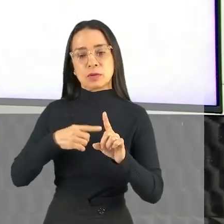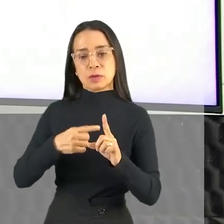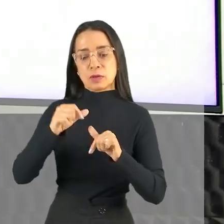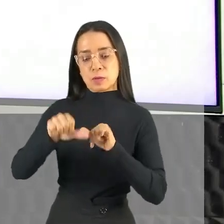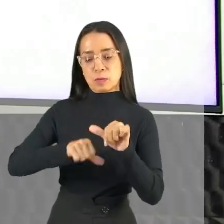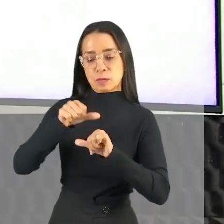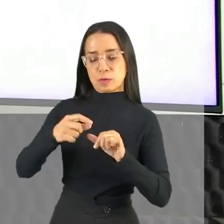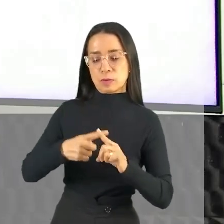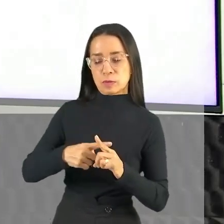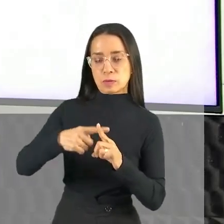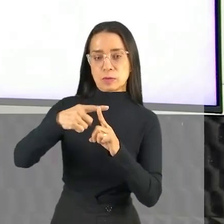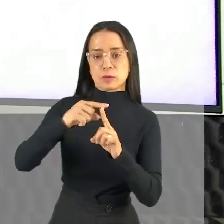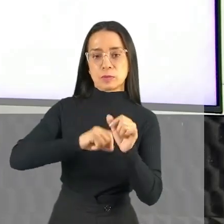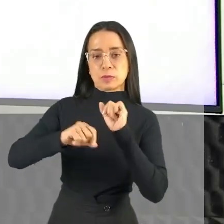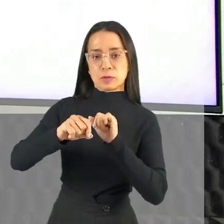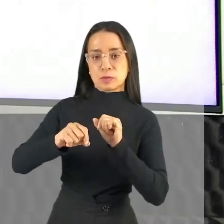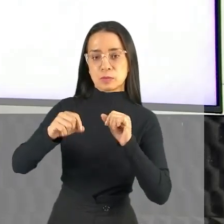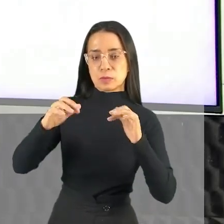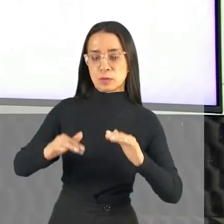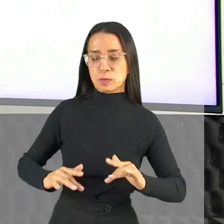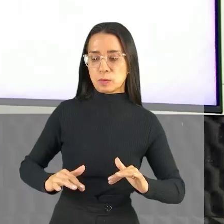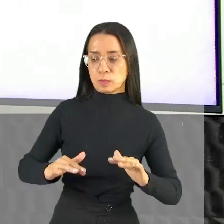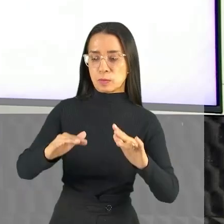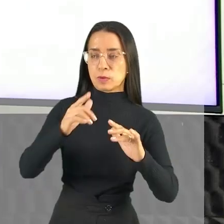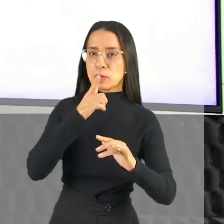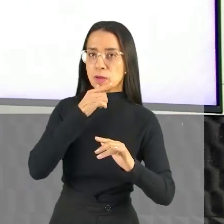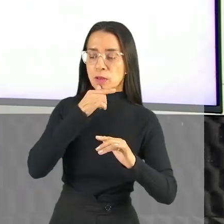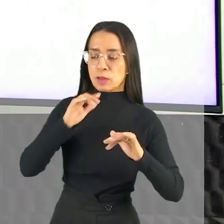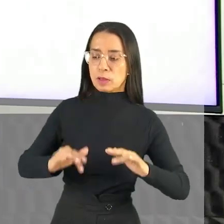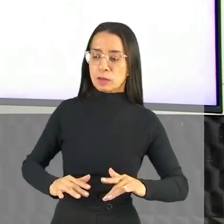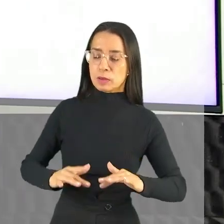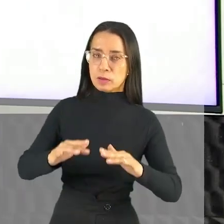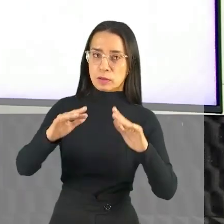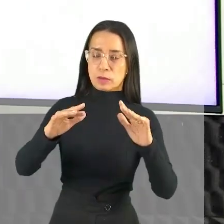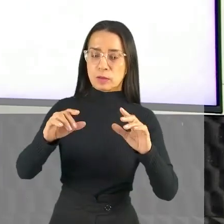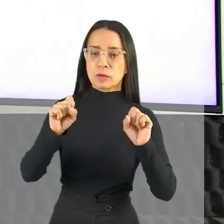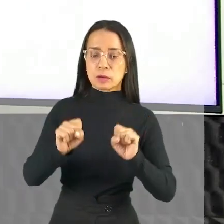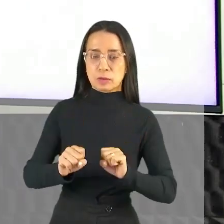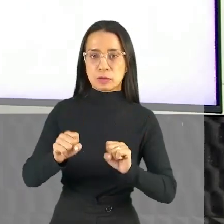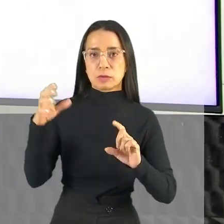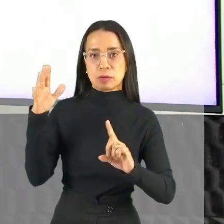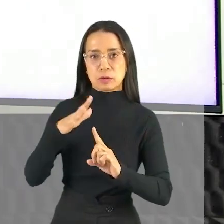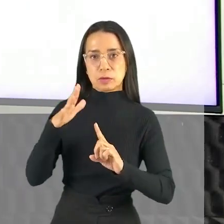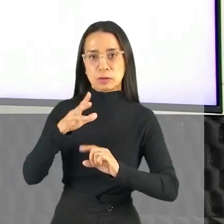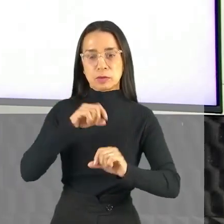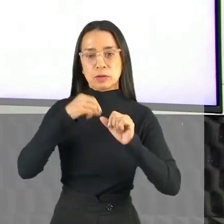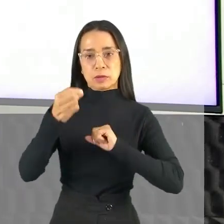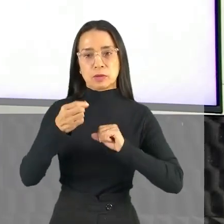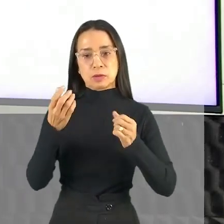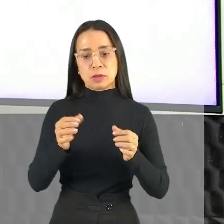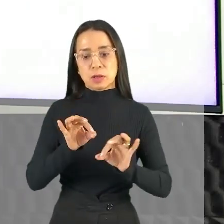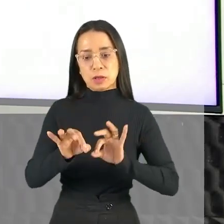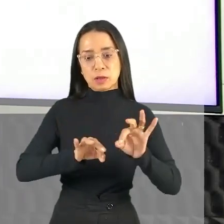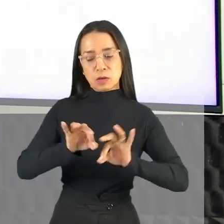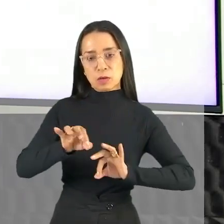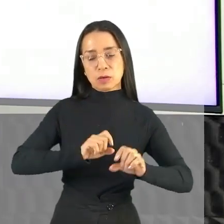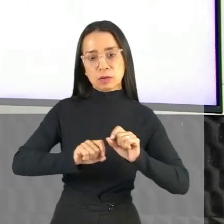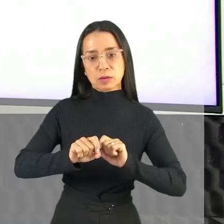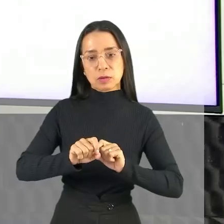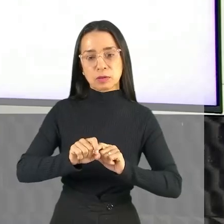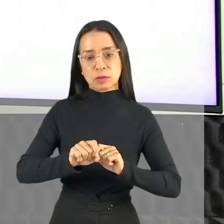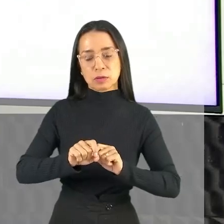de pluviosidade, né, por consequência. Então, isso pode sim influenciar na distribuição,